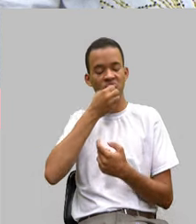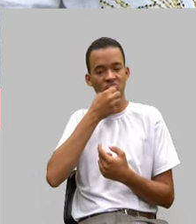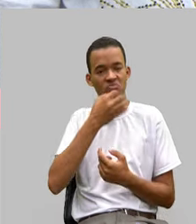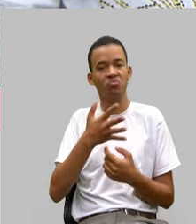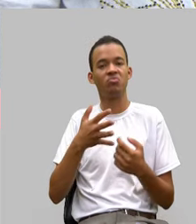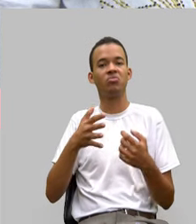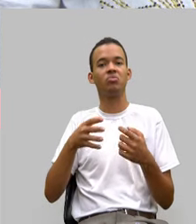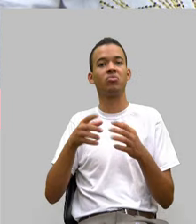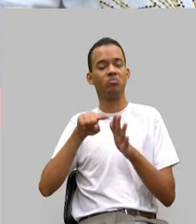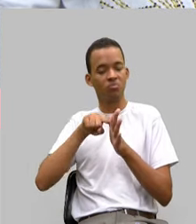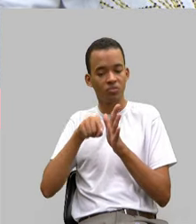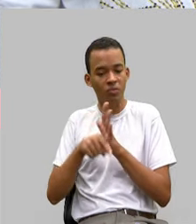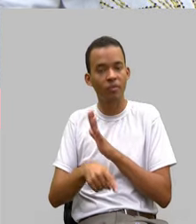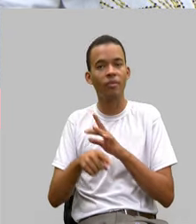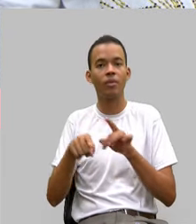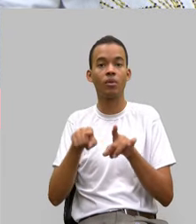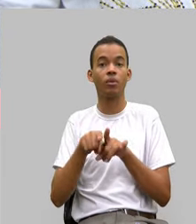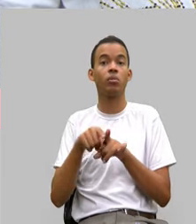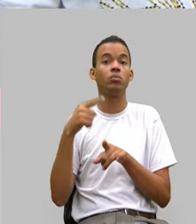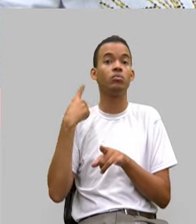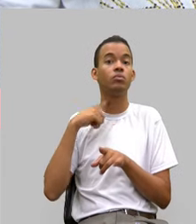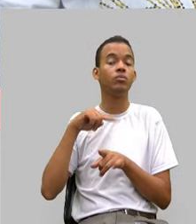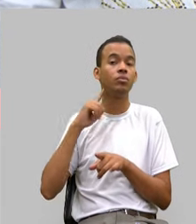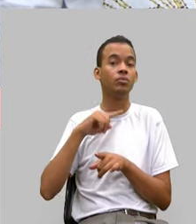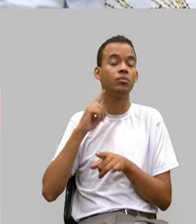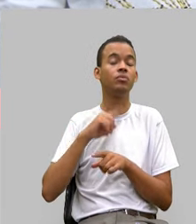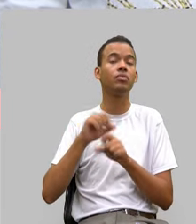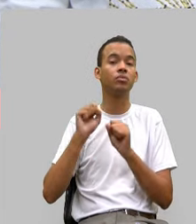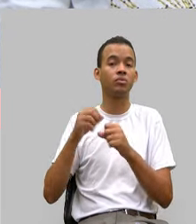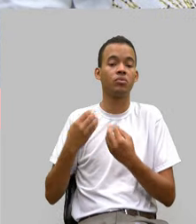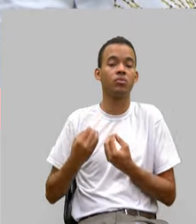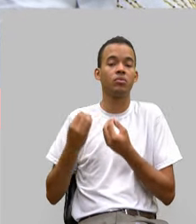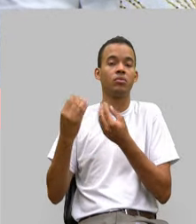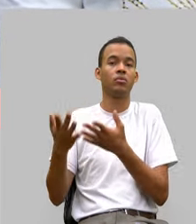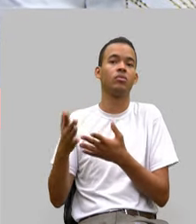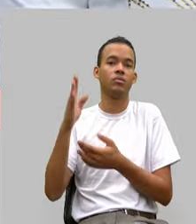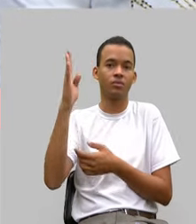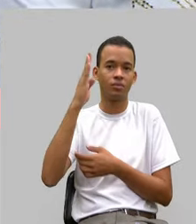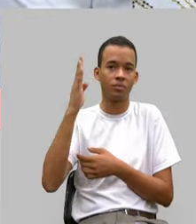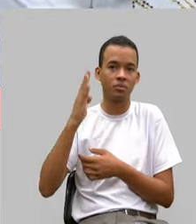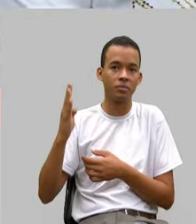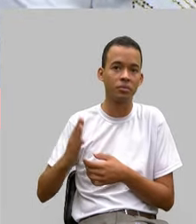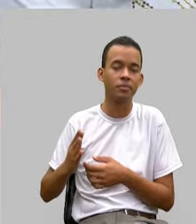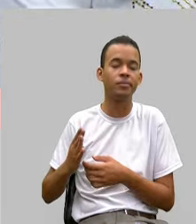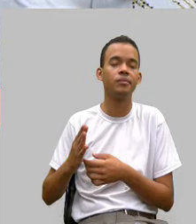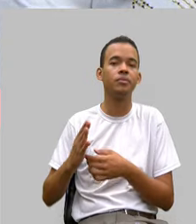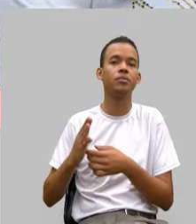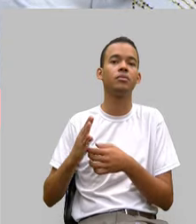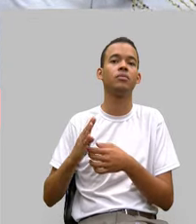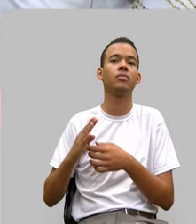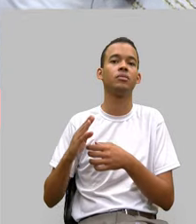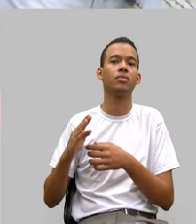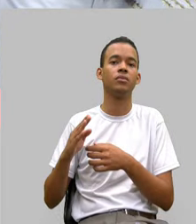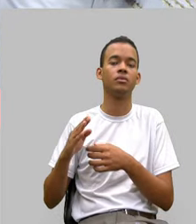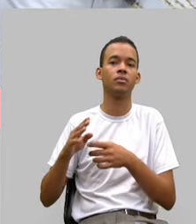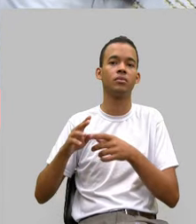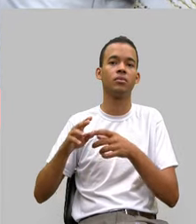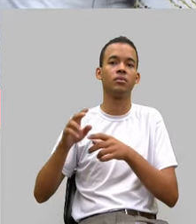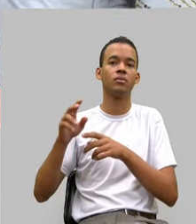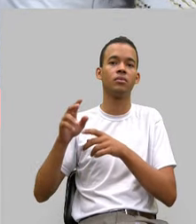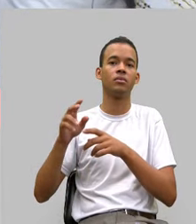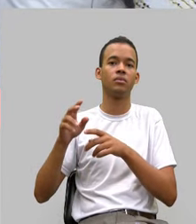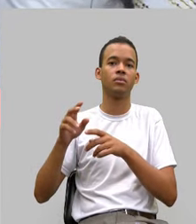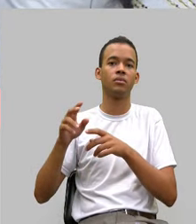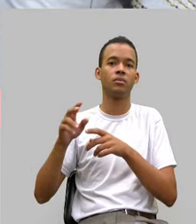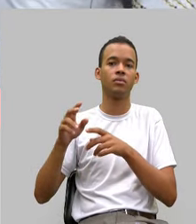aí contribuir inclusive para o Brasil com suas com suas com suas opiniões sobre esse assunto